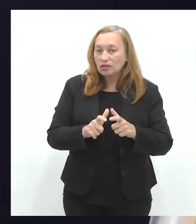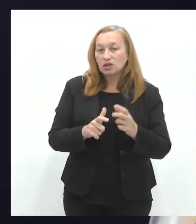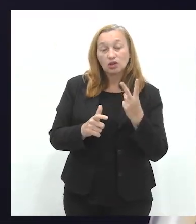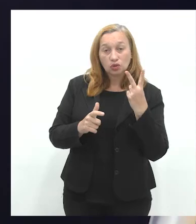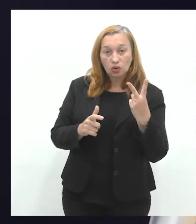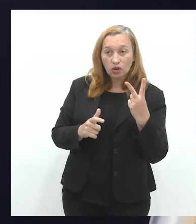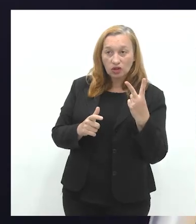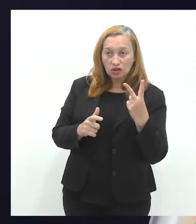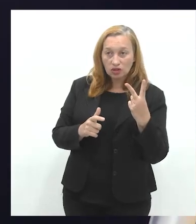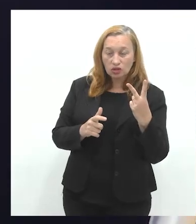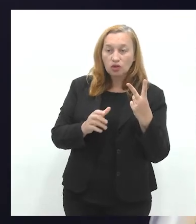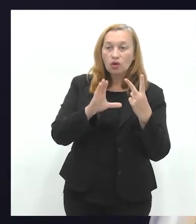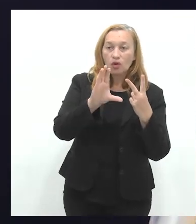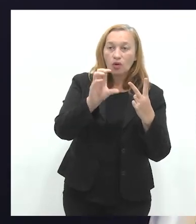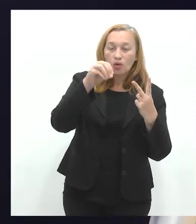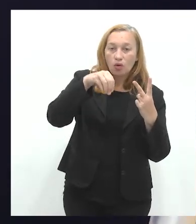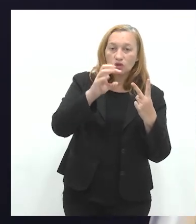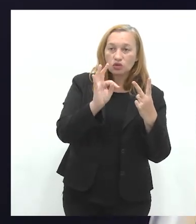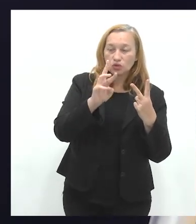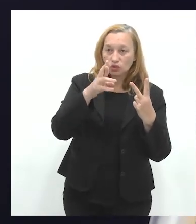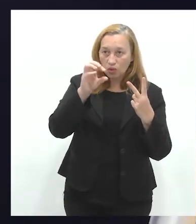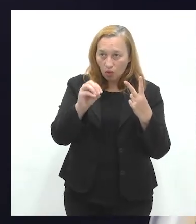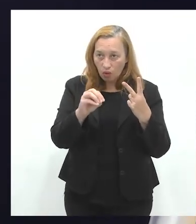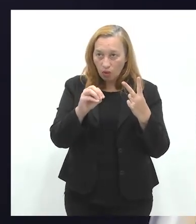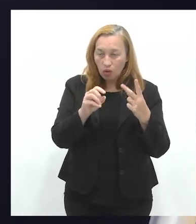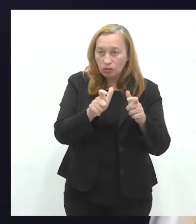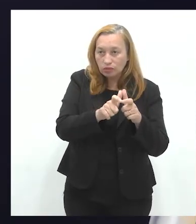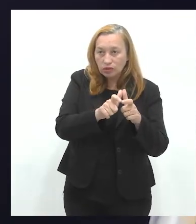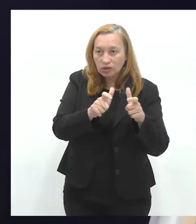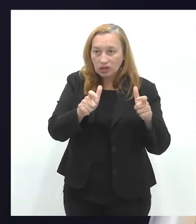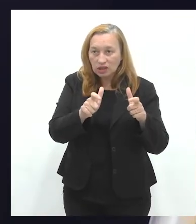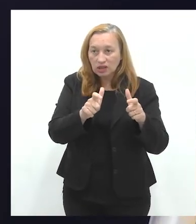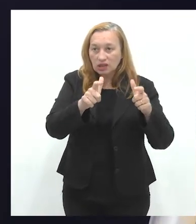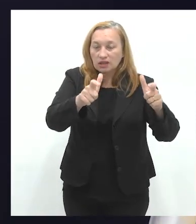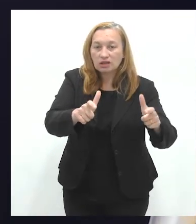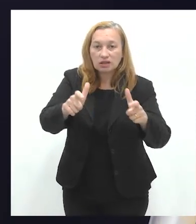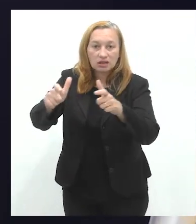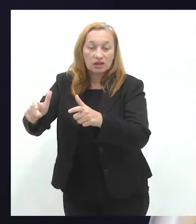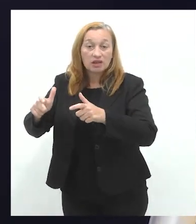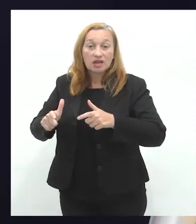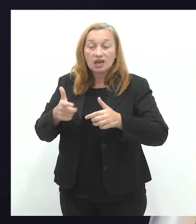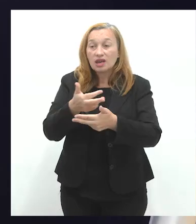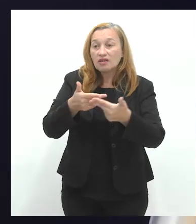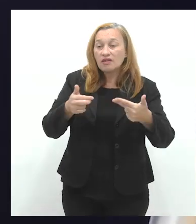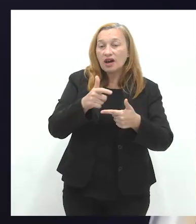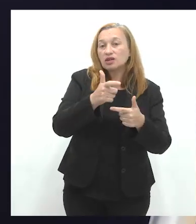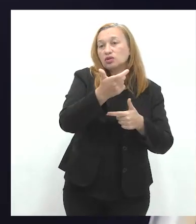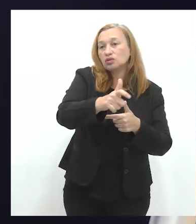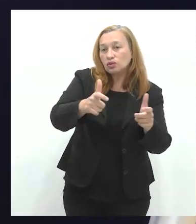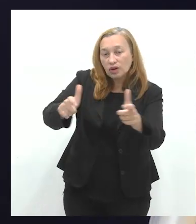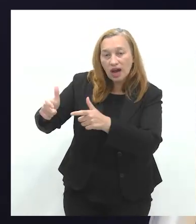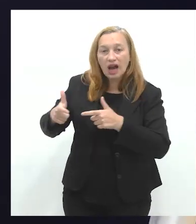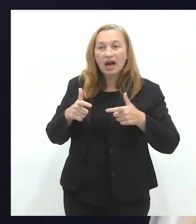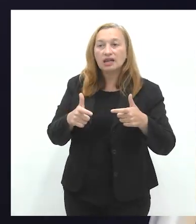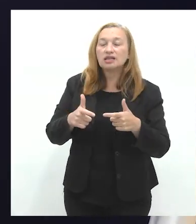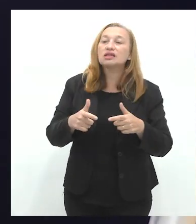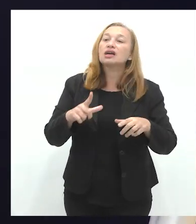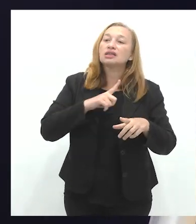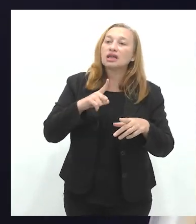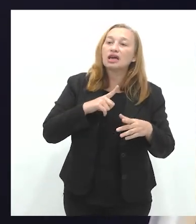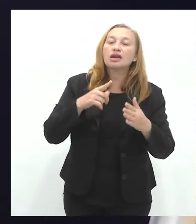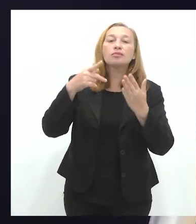mim. Tenho o meu consultório, mas o meu consultório já está expandindo para uma clínica com outros profissionais,